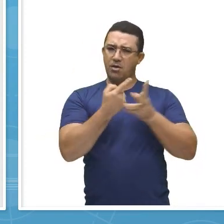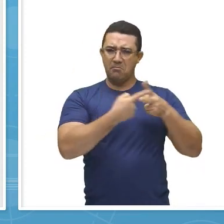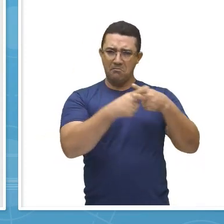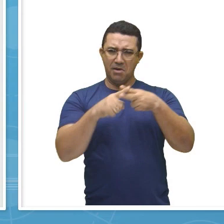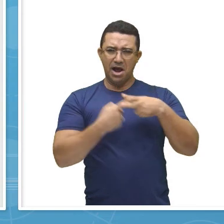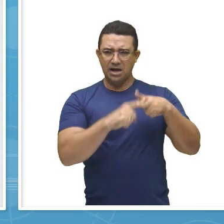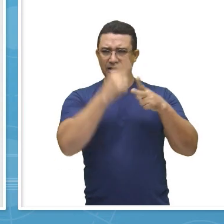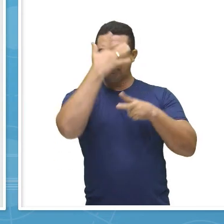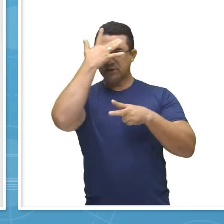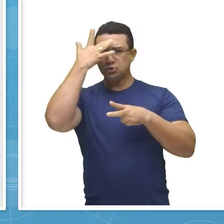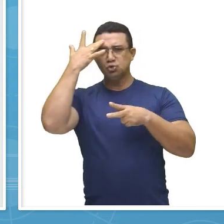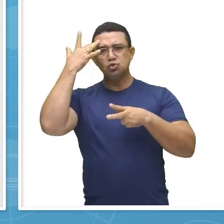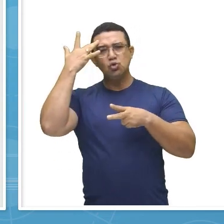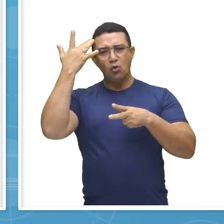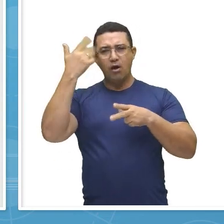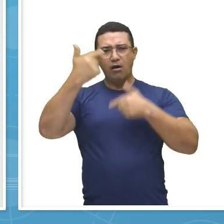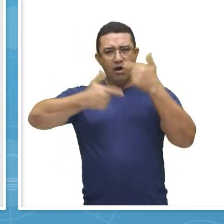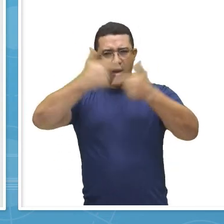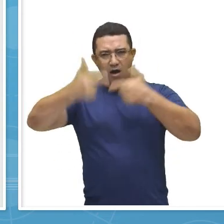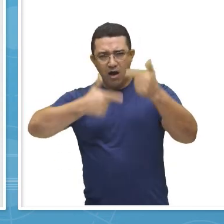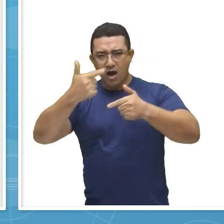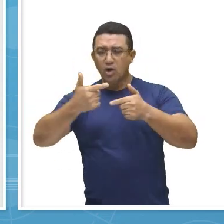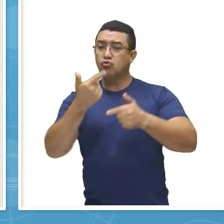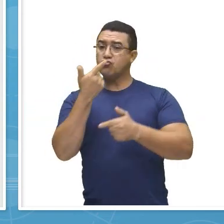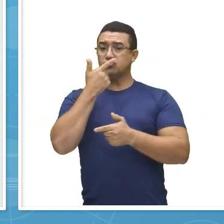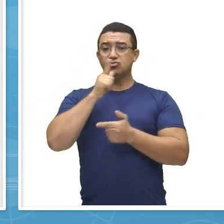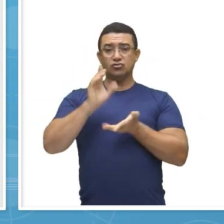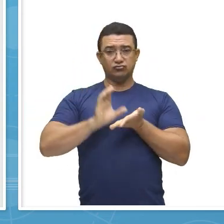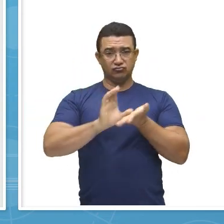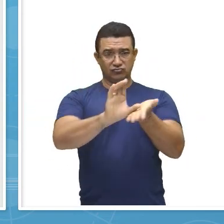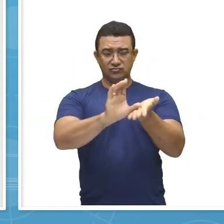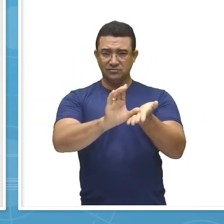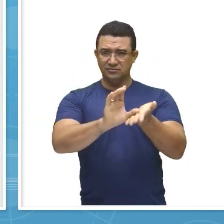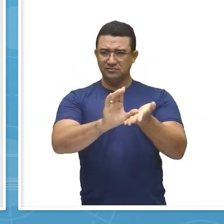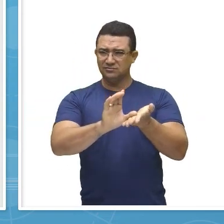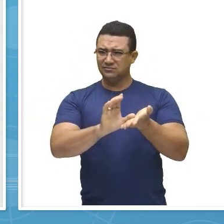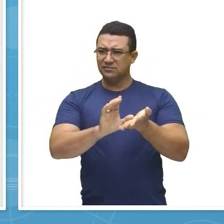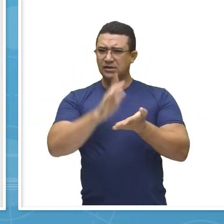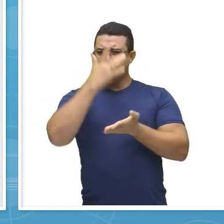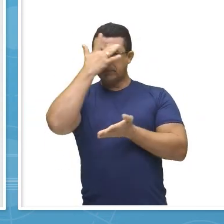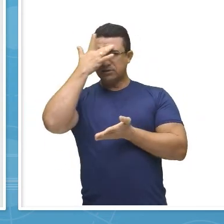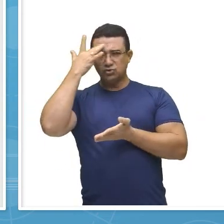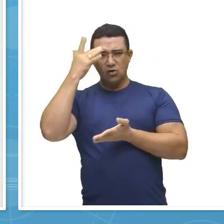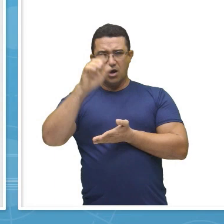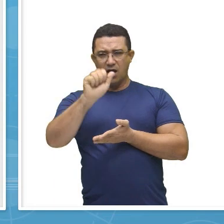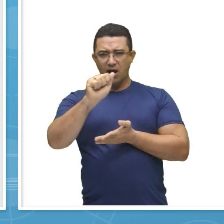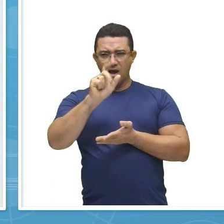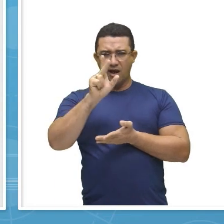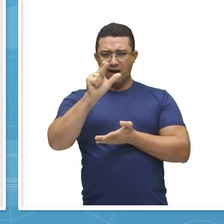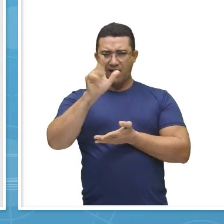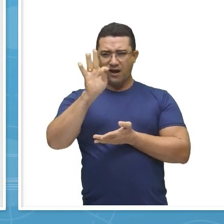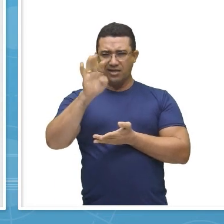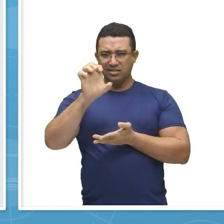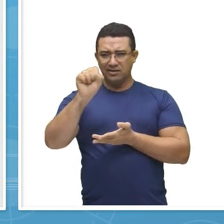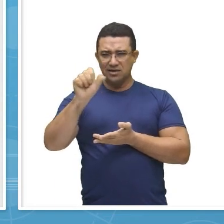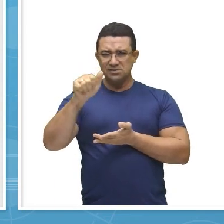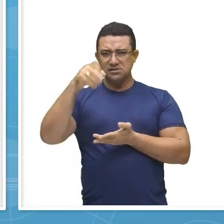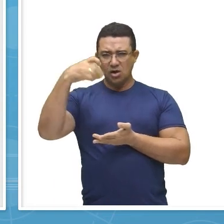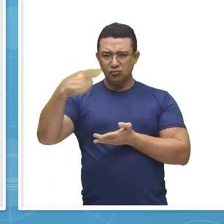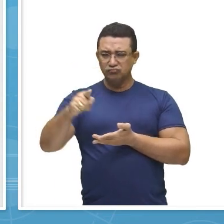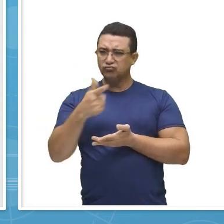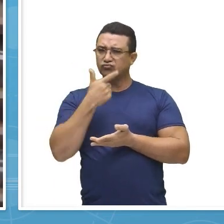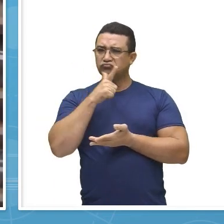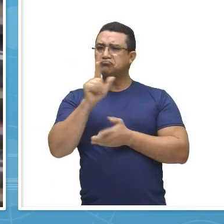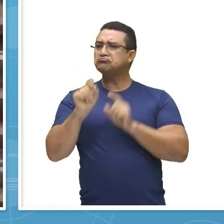que conseguiam financiamento para isso. Lembrem-se, gente, que o artesão... o que acontece? Ele é